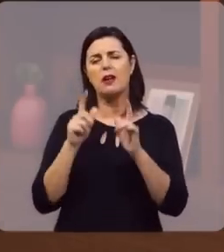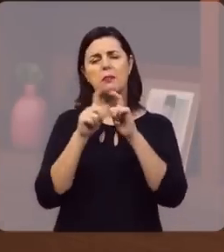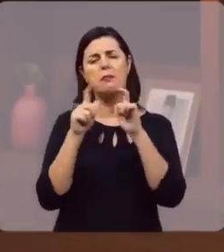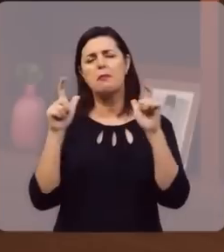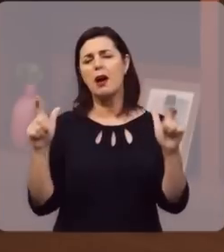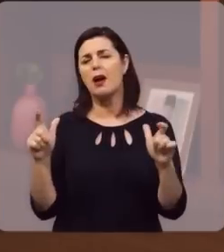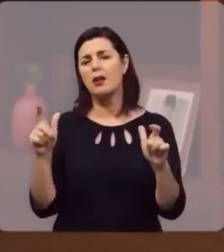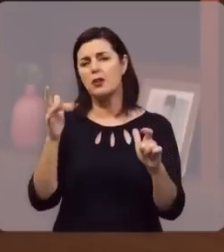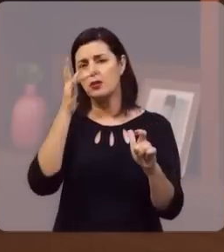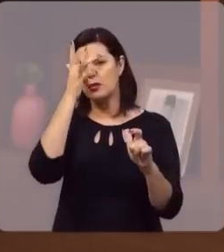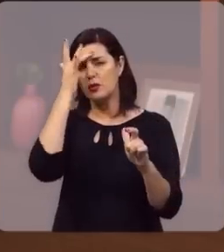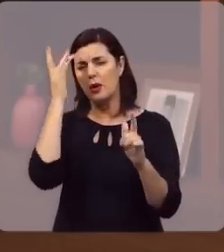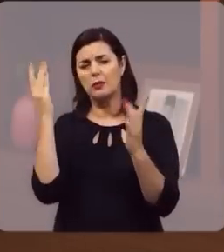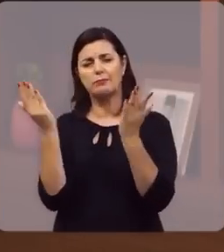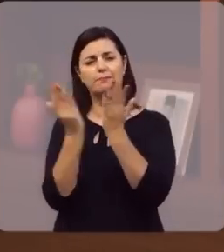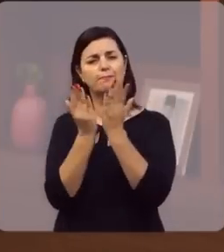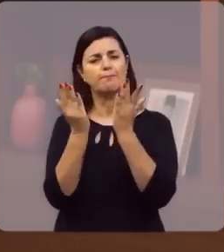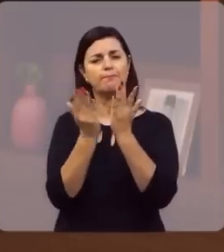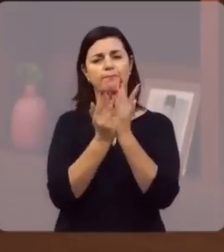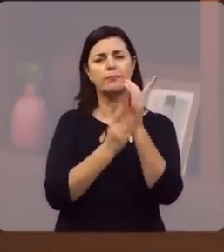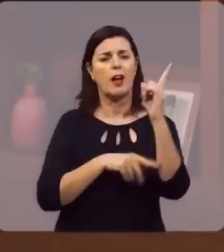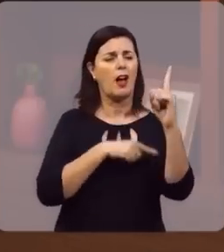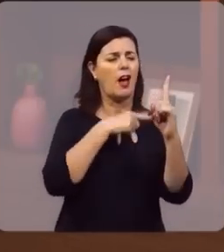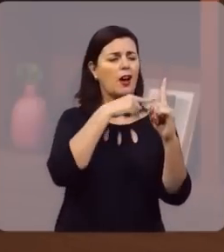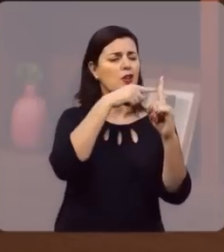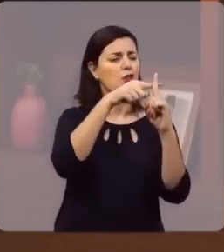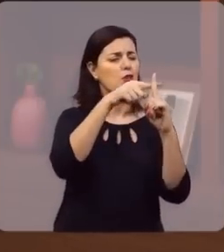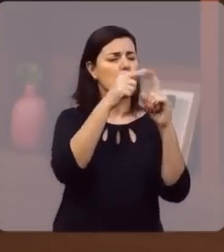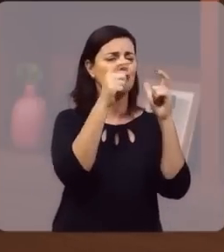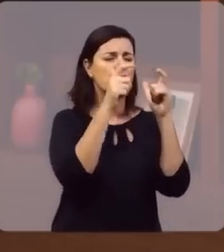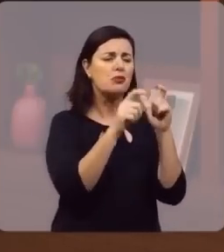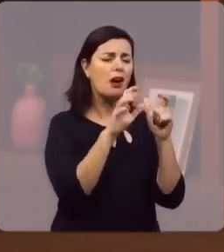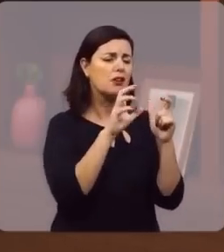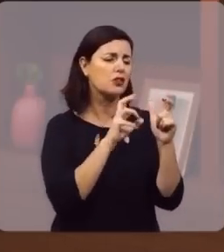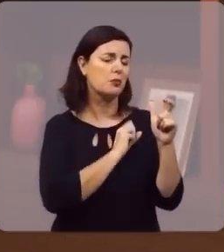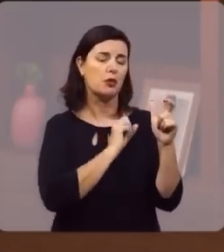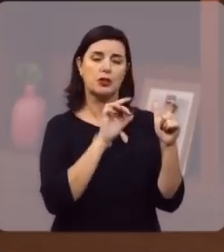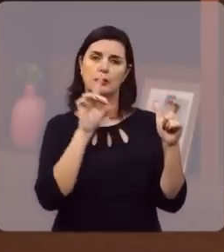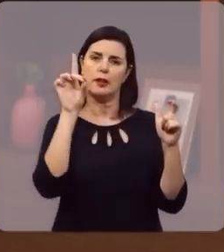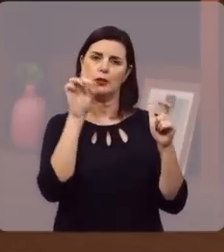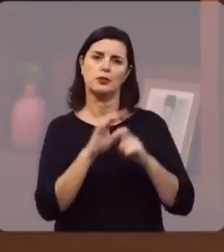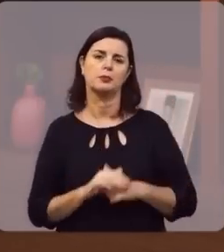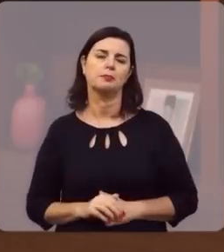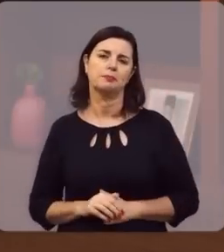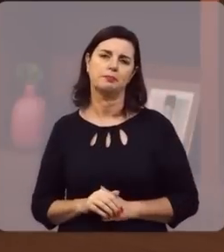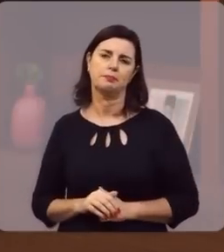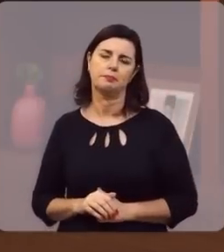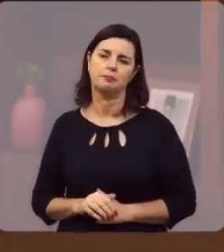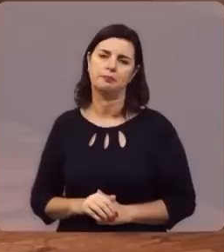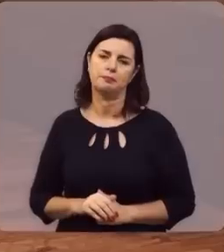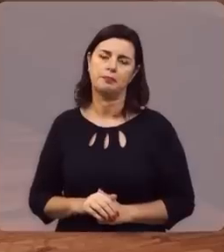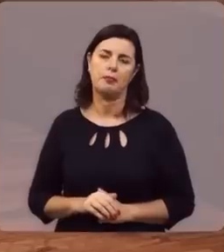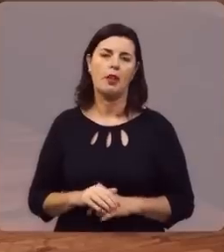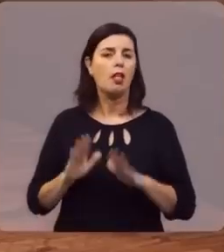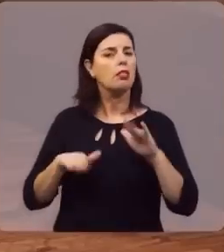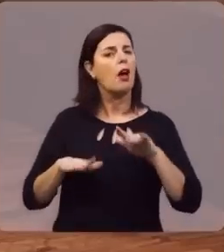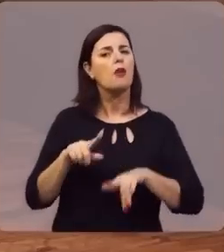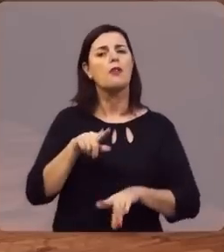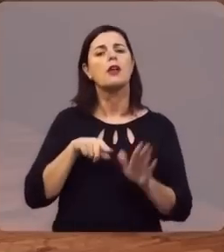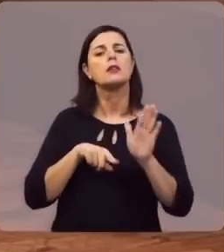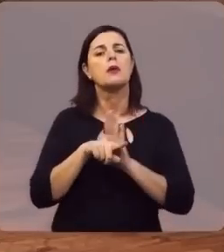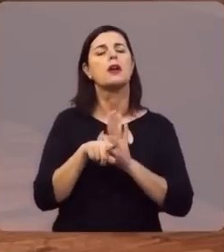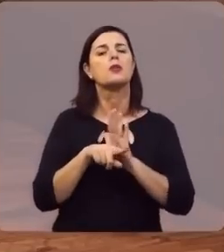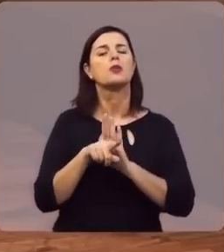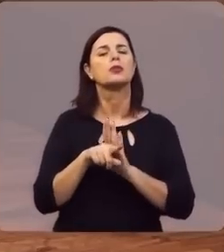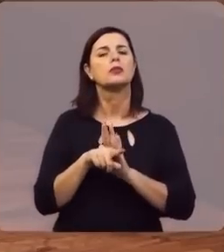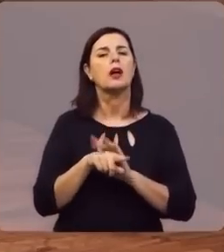Magna do cristianismo a cruz o palco do amor de Deus bom e talvez